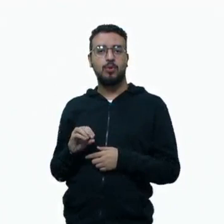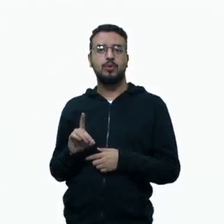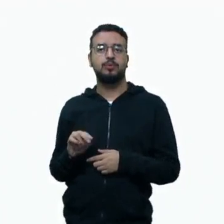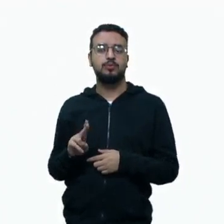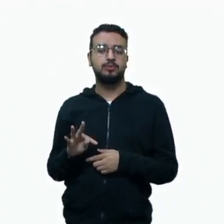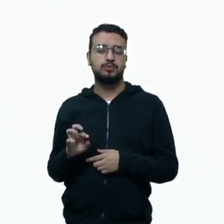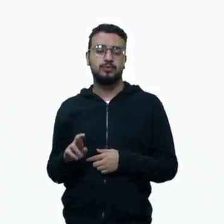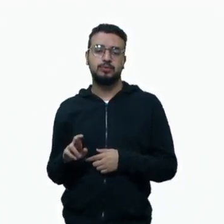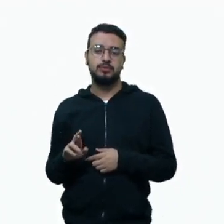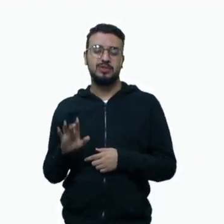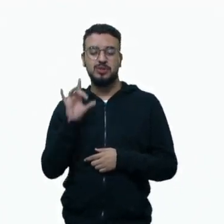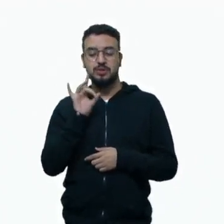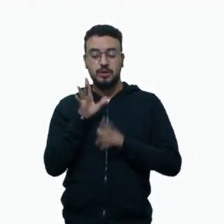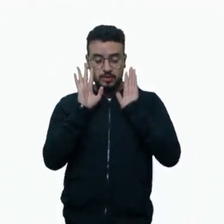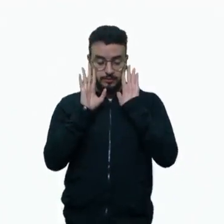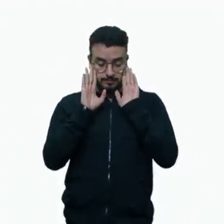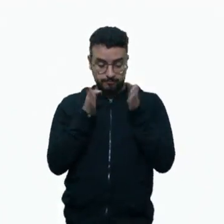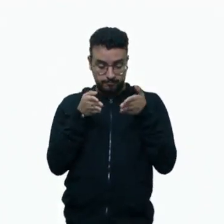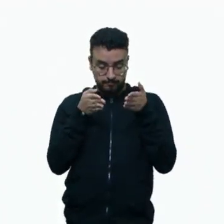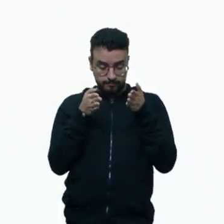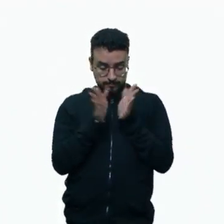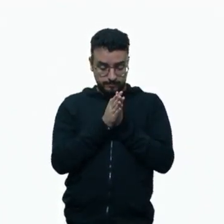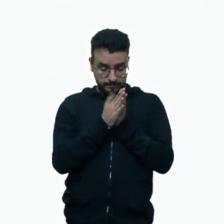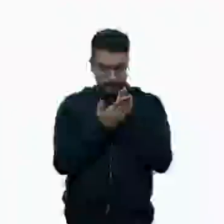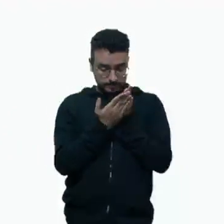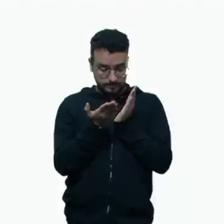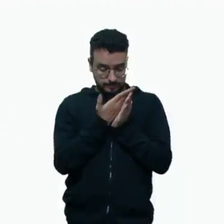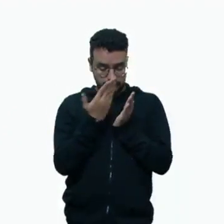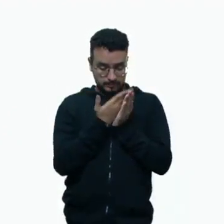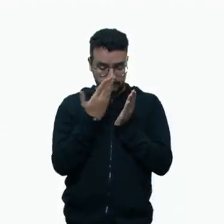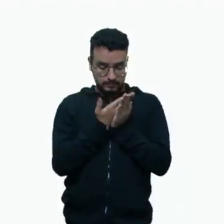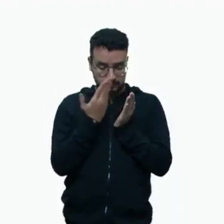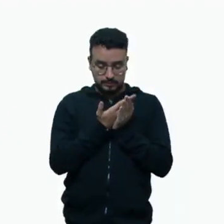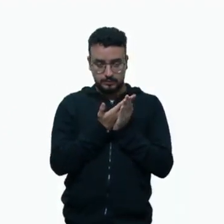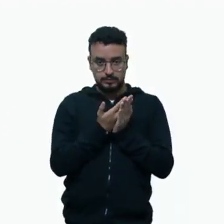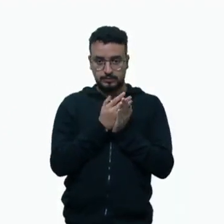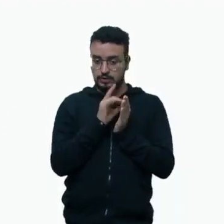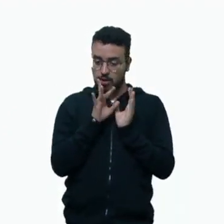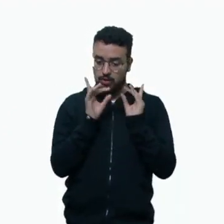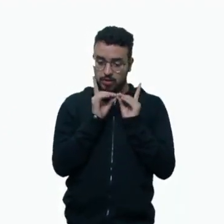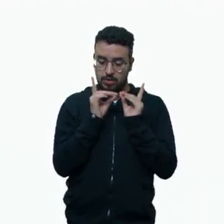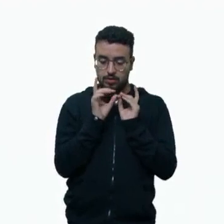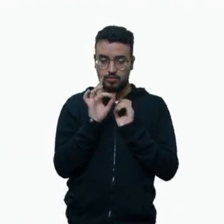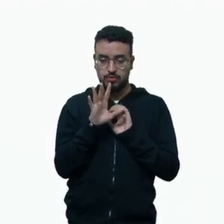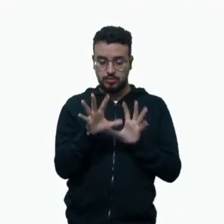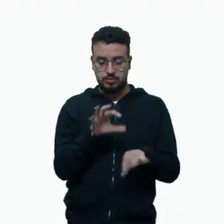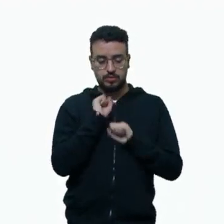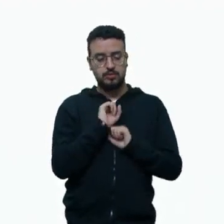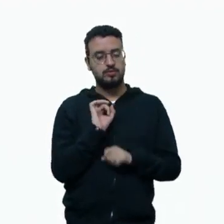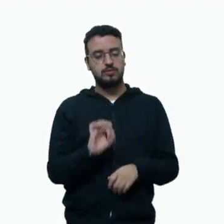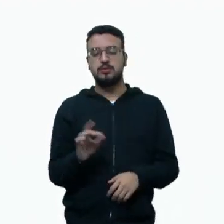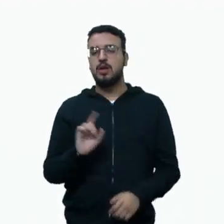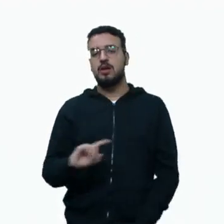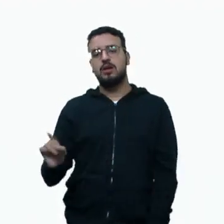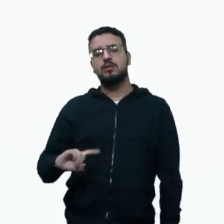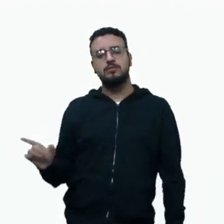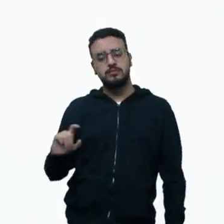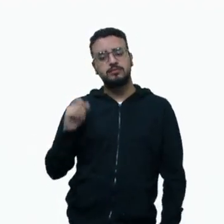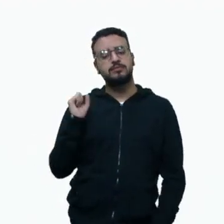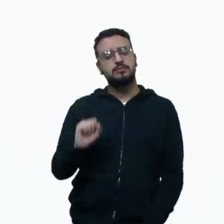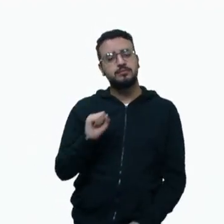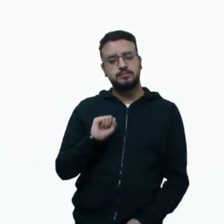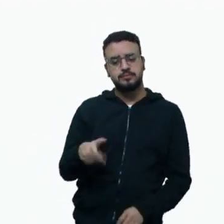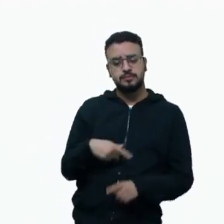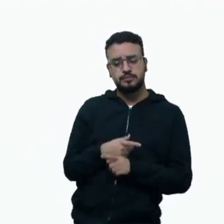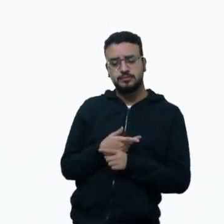atente apenas a ler livro que vocês recebem da instituição para disciplina, para